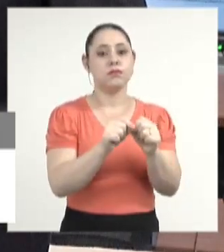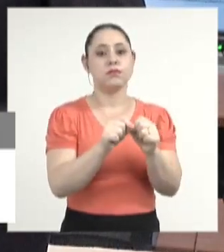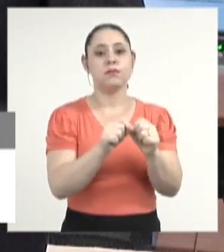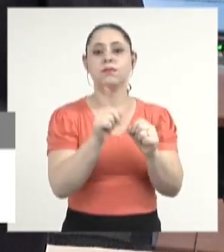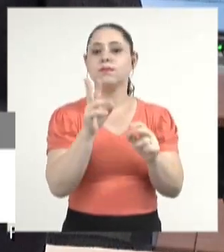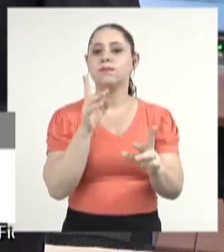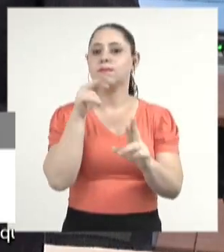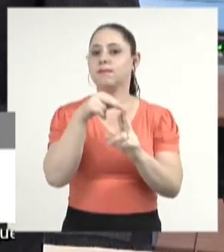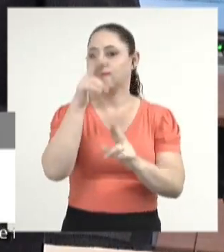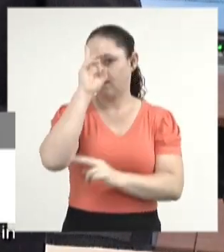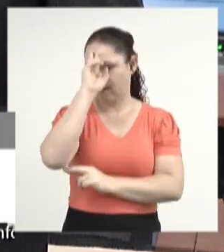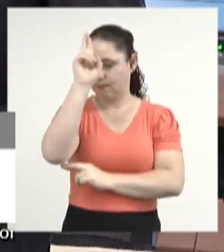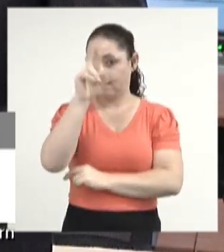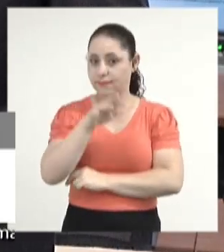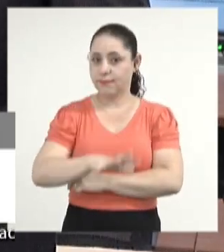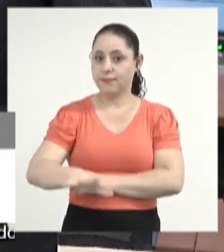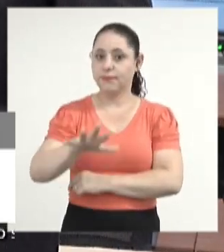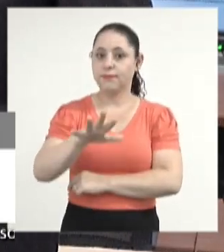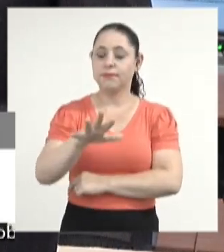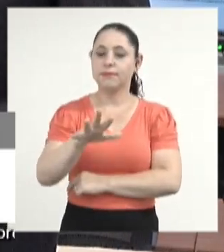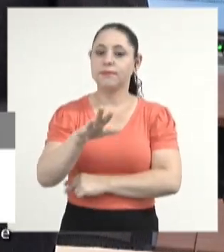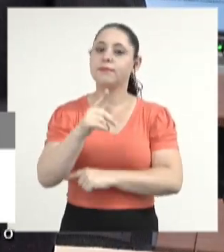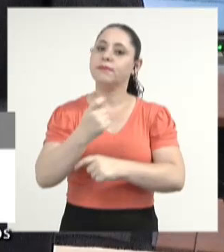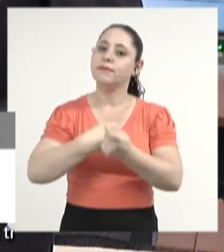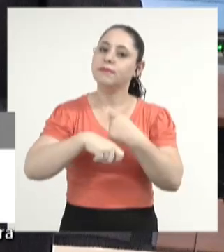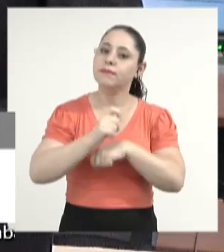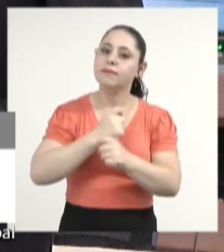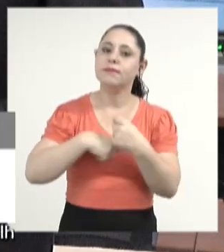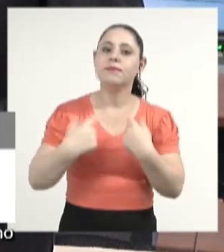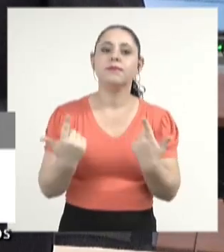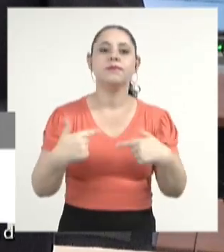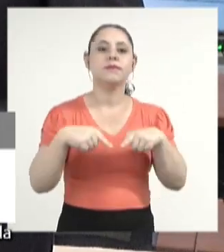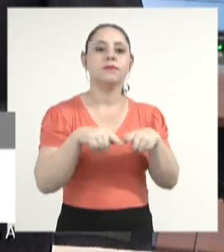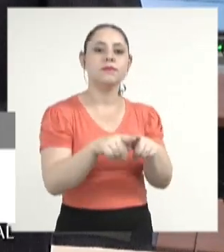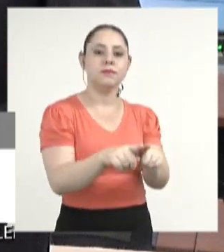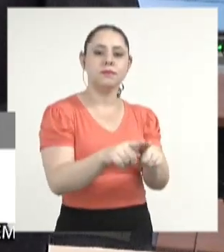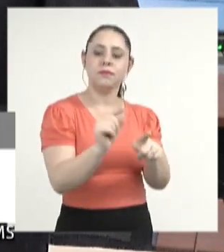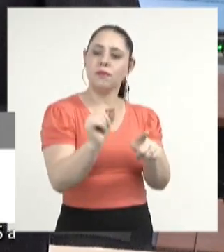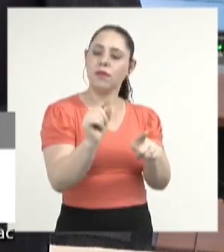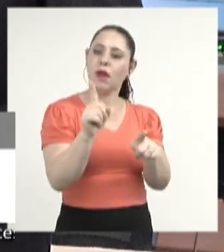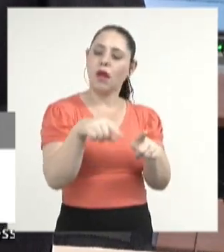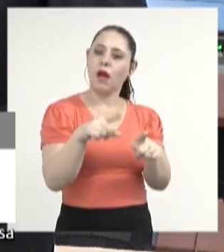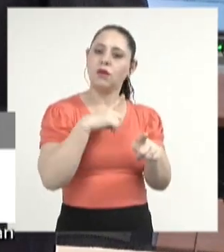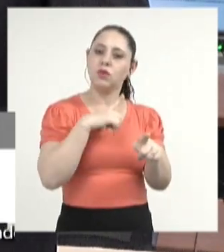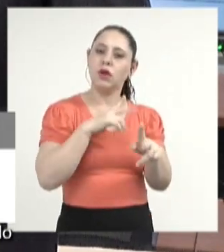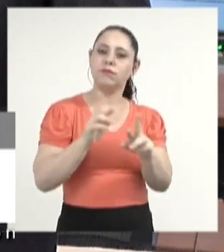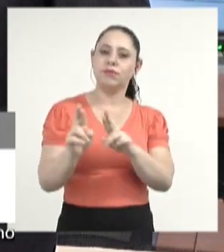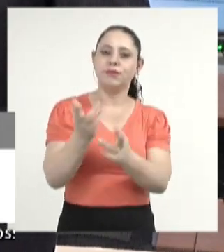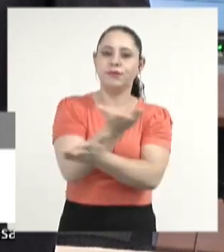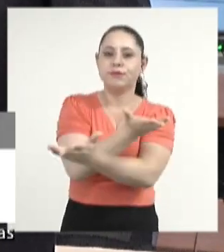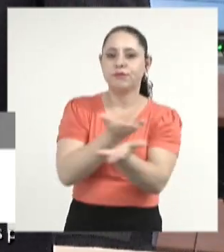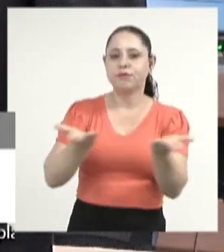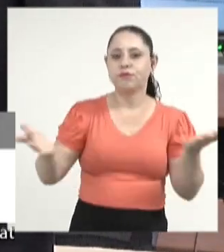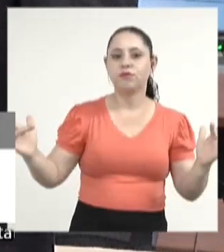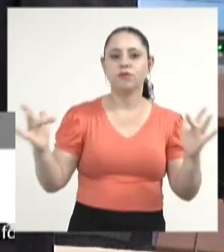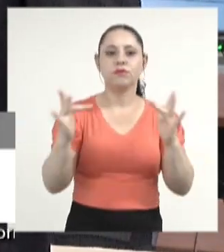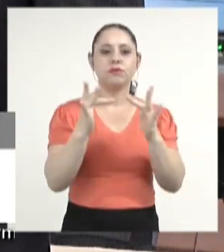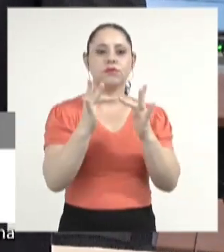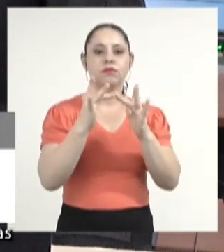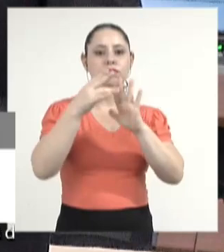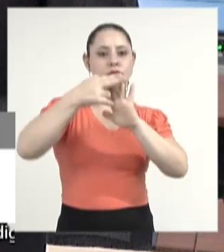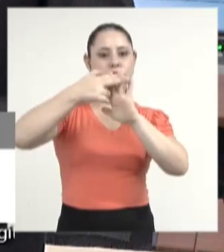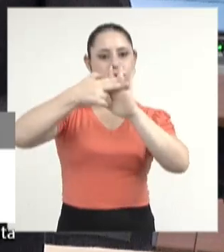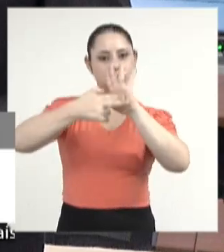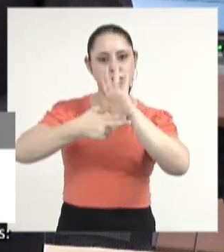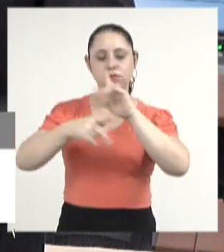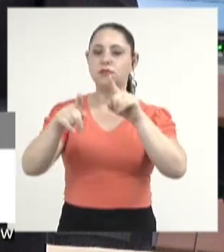por uma diretoria geral de governança e compliance, que é o ato de estar aí em conformidade com as